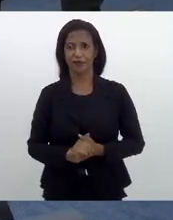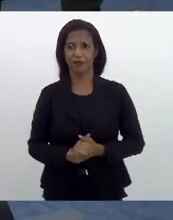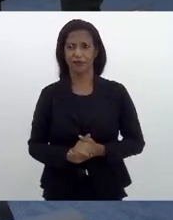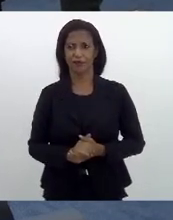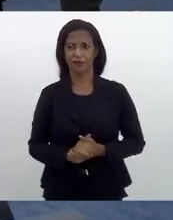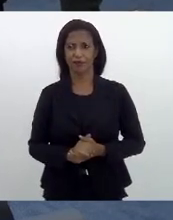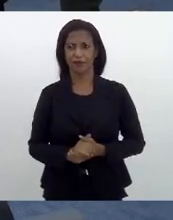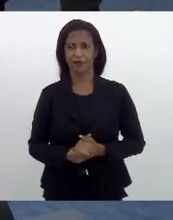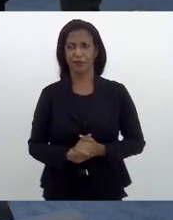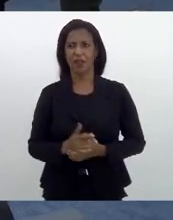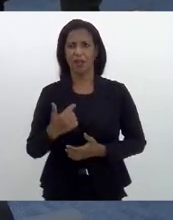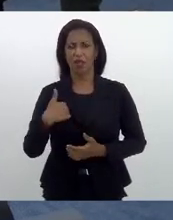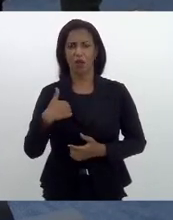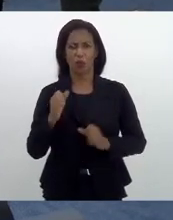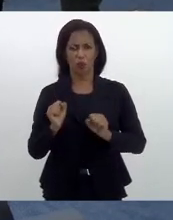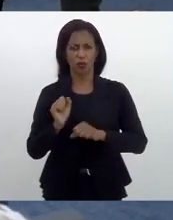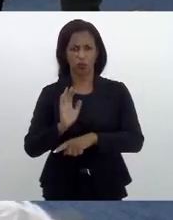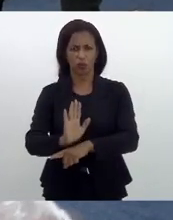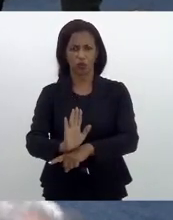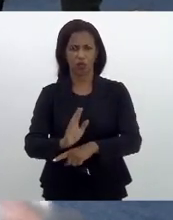vivenciei isso como servidor público federal.